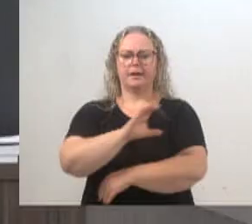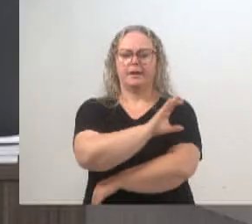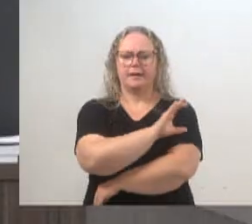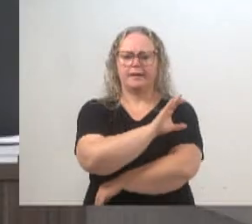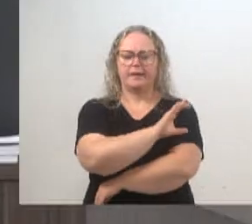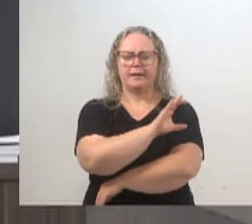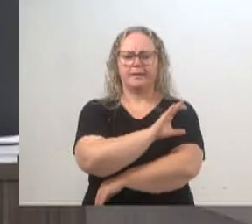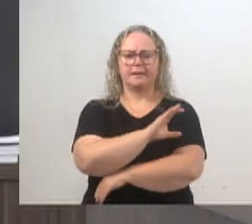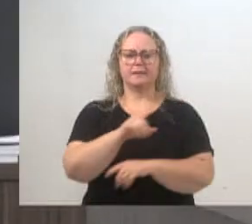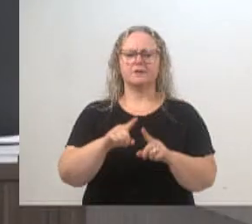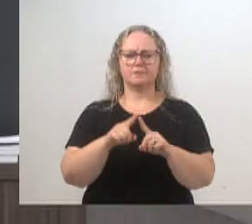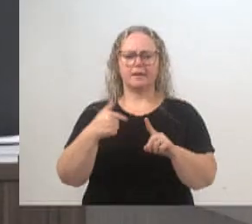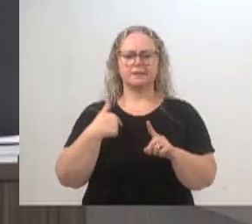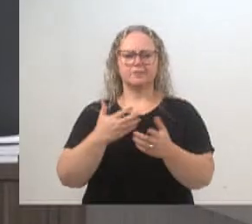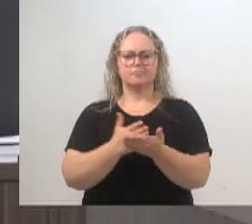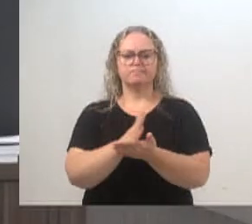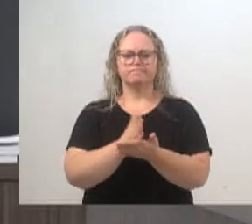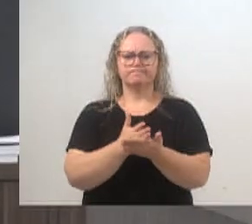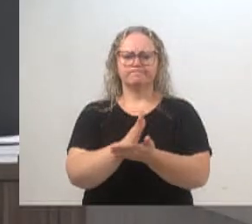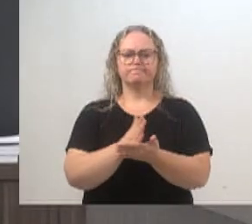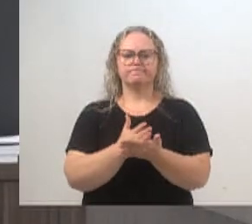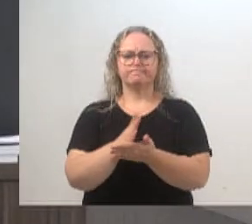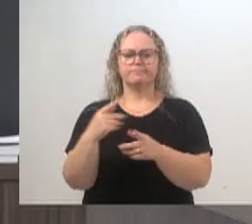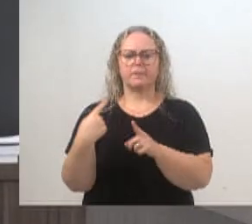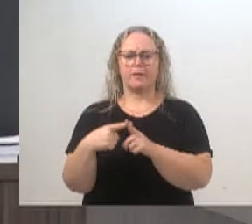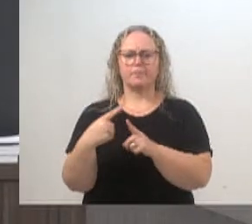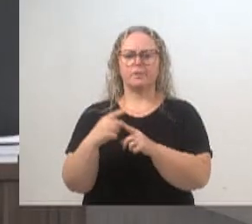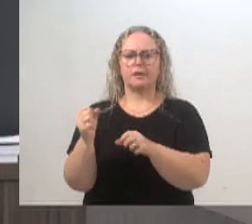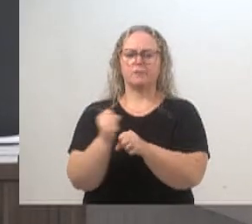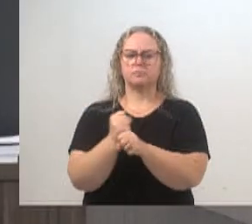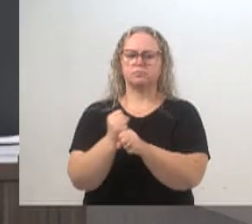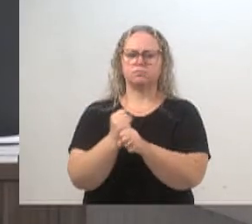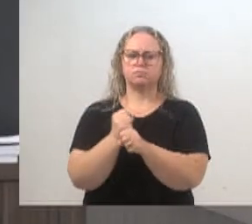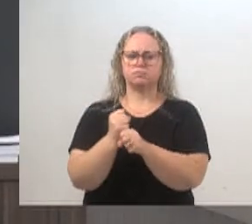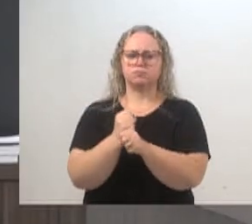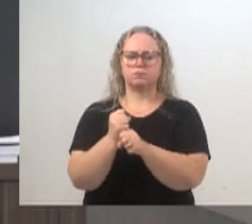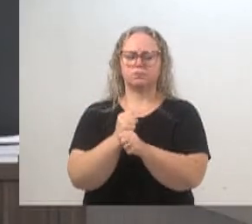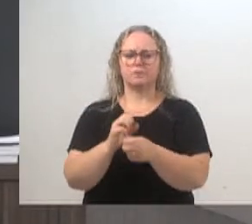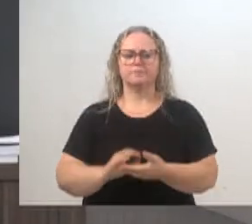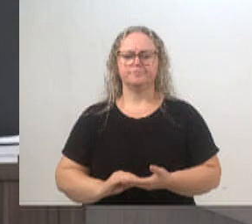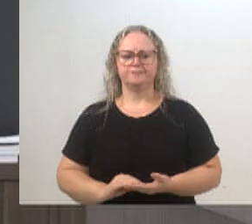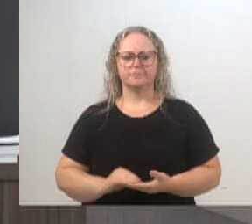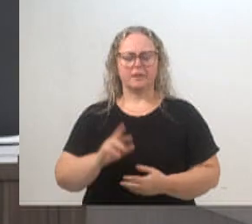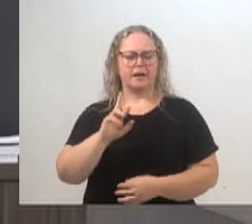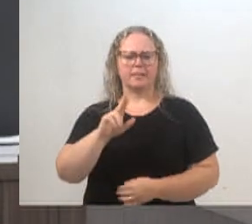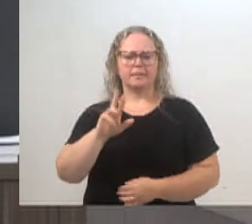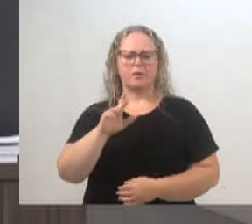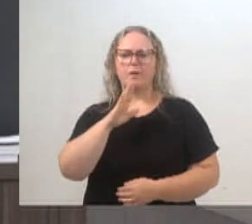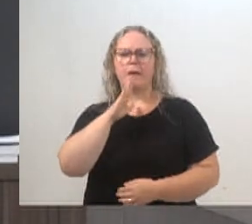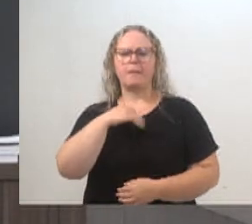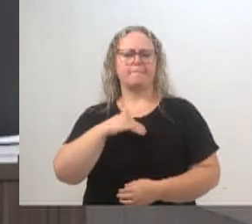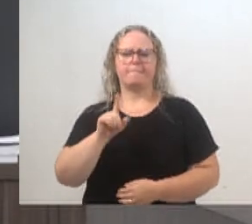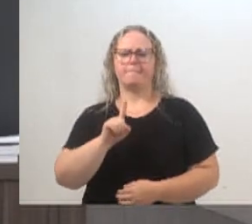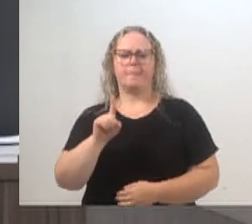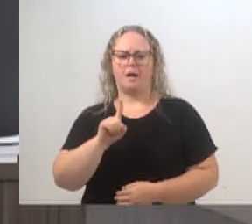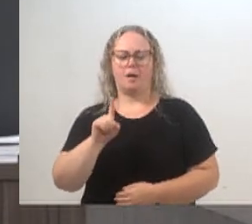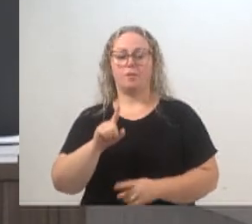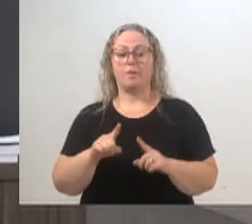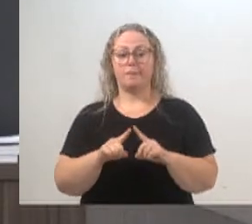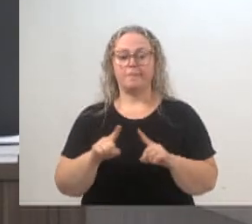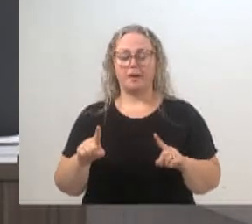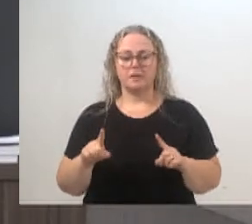fiquei muito incomodado aqui agora, porque eu escuto isso há muitos anos, tá? E eu quero que o senhor não interprete mal o que eu vou falar aqui agora, mas é